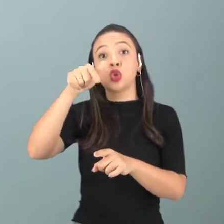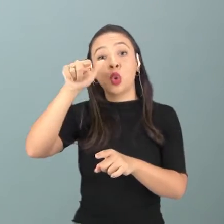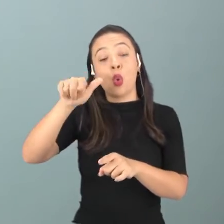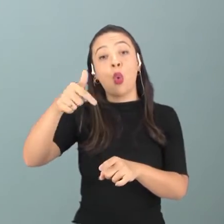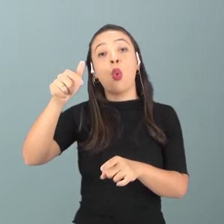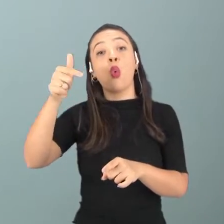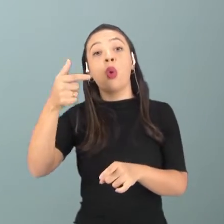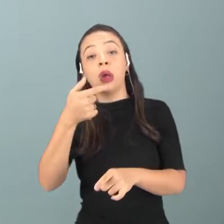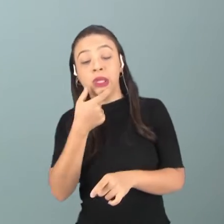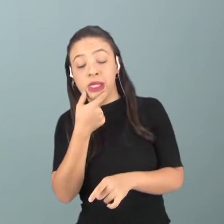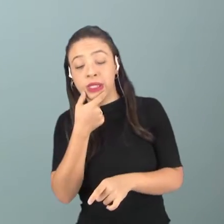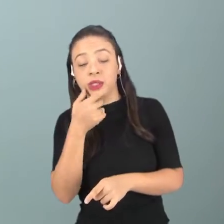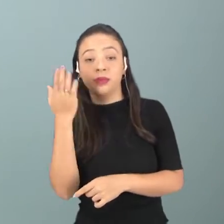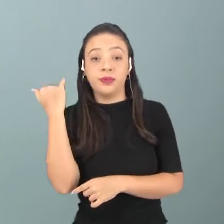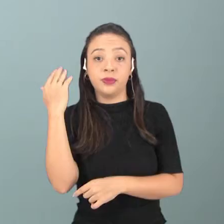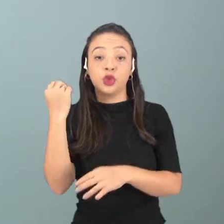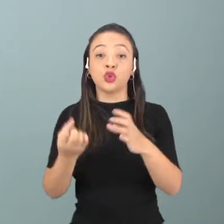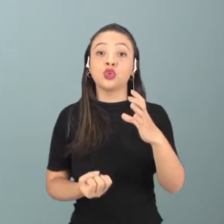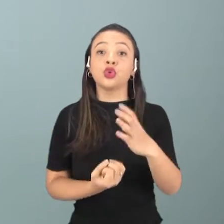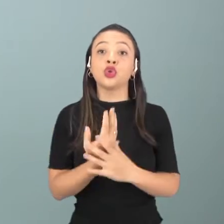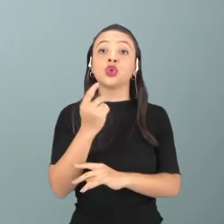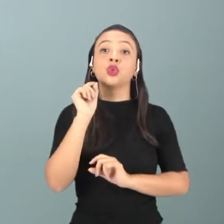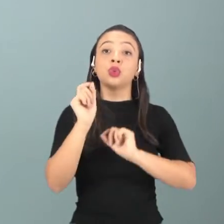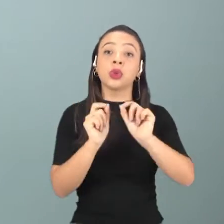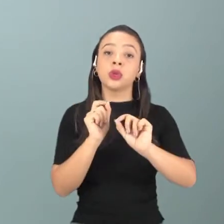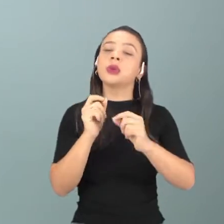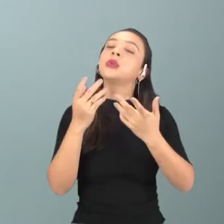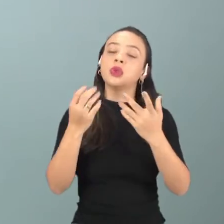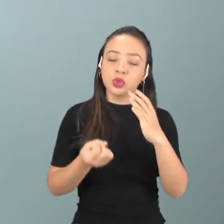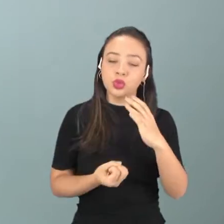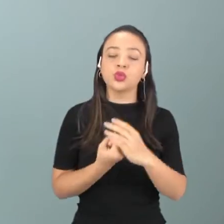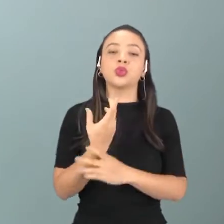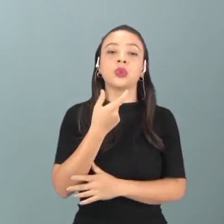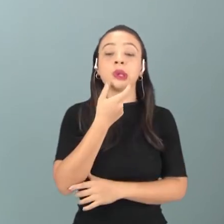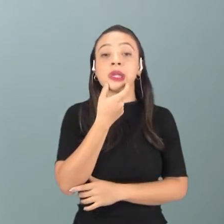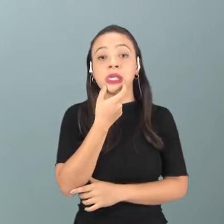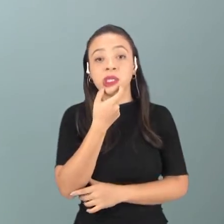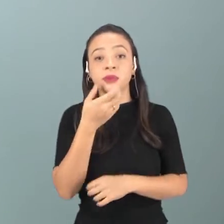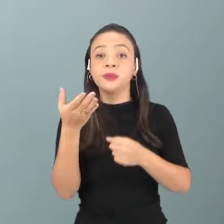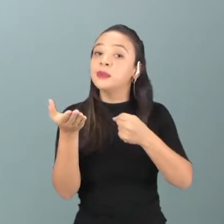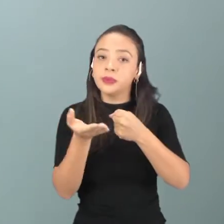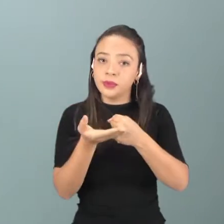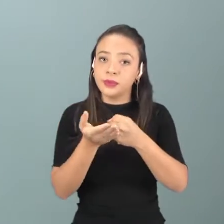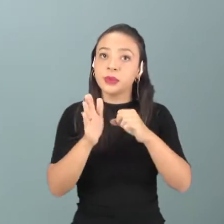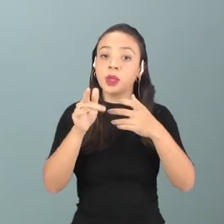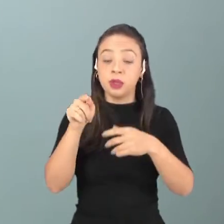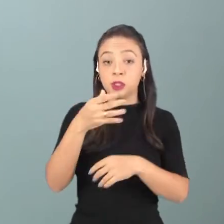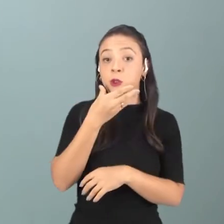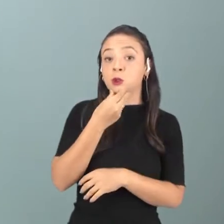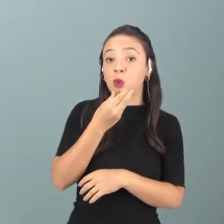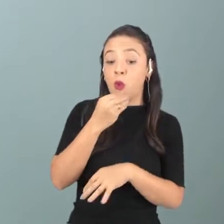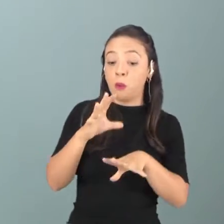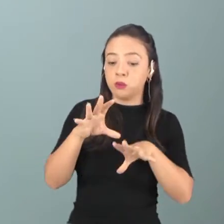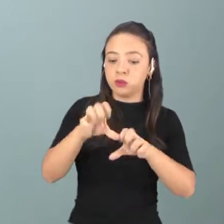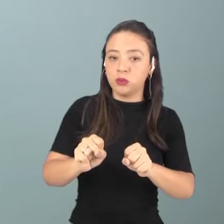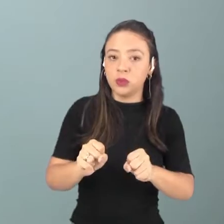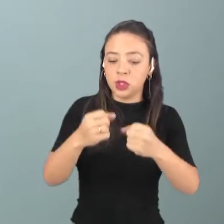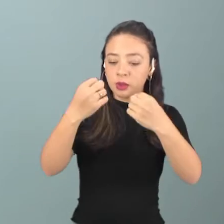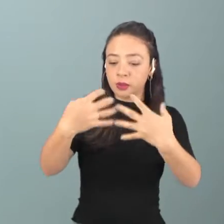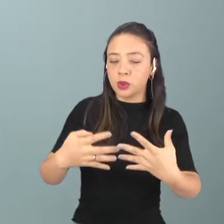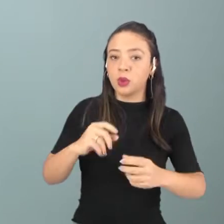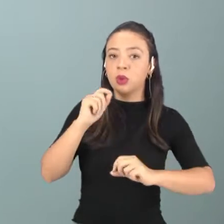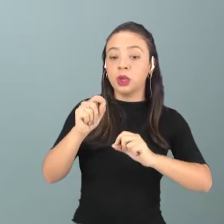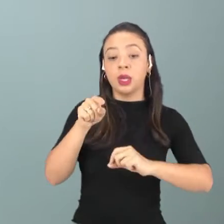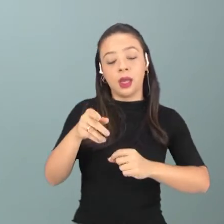do inglês antigo, formou o nosso inglês médio. E aí o que aconteceu? O Duque falou, a partir da invasão dele, que a partir